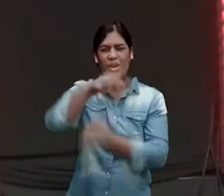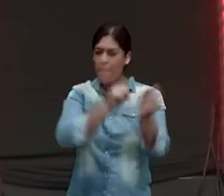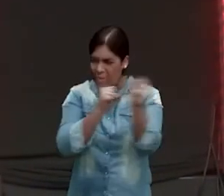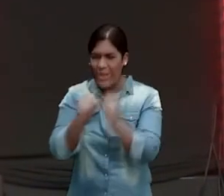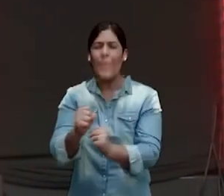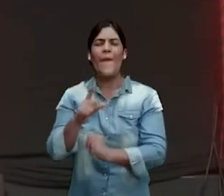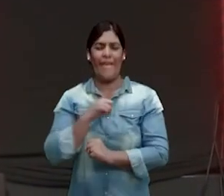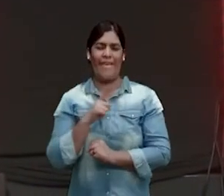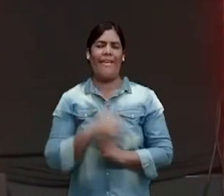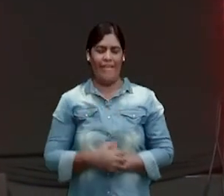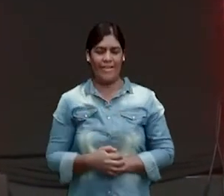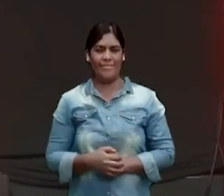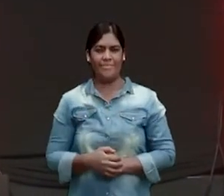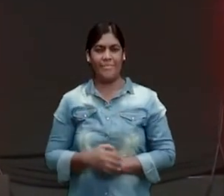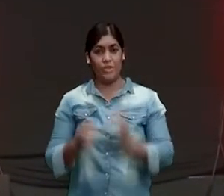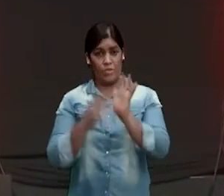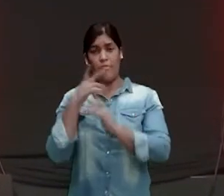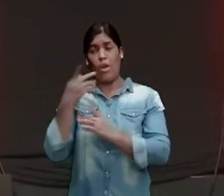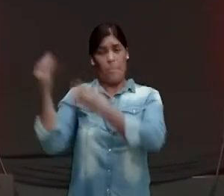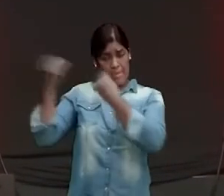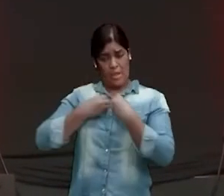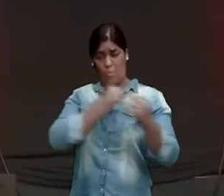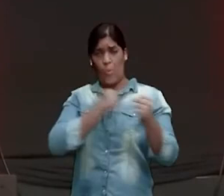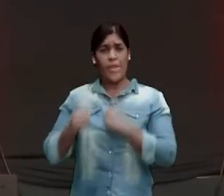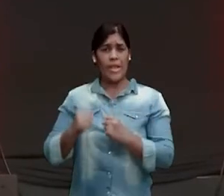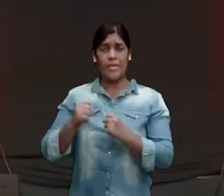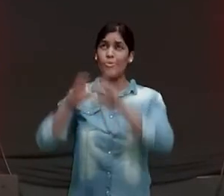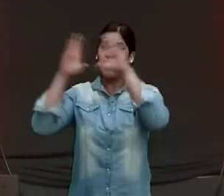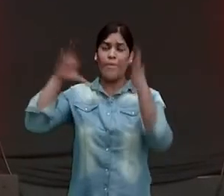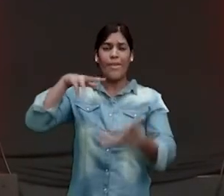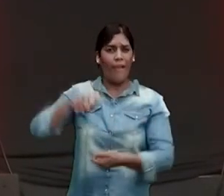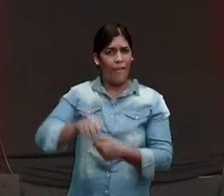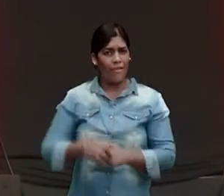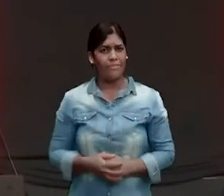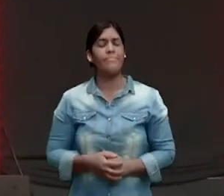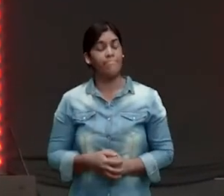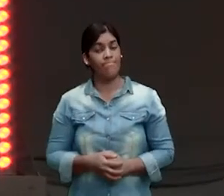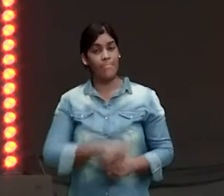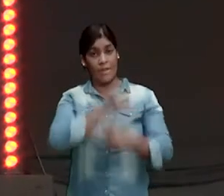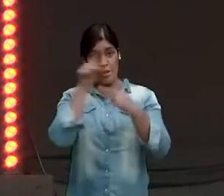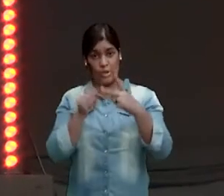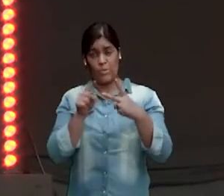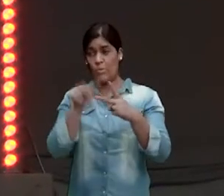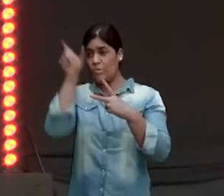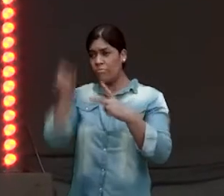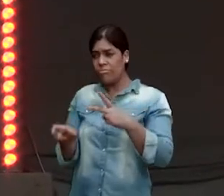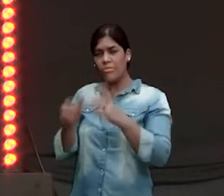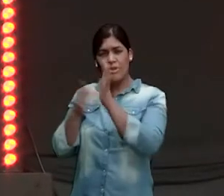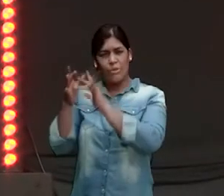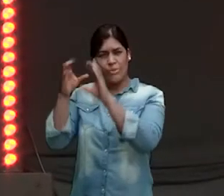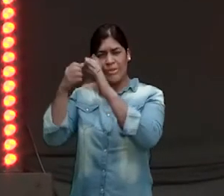poderoso ele disse é me dado todo poder e agora é uma segunda coisa que a gente vem Jesus é que ele tem